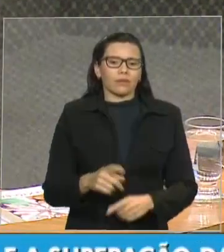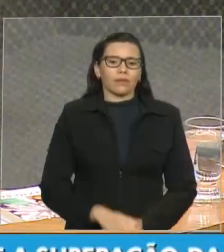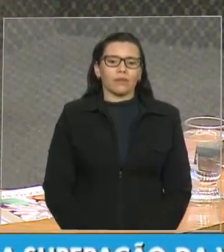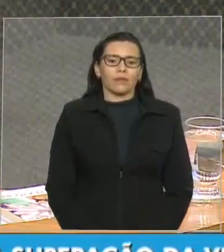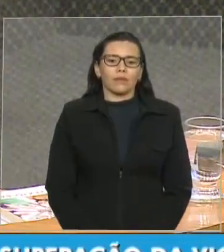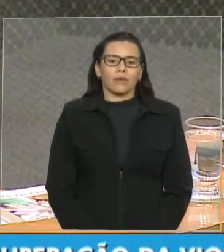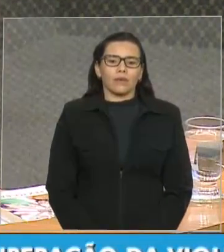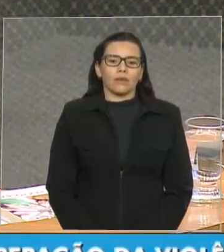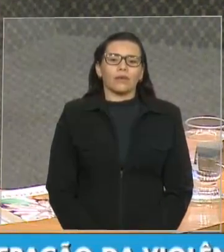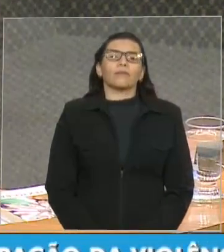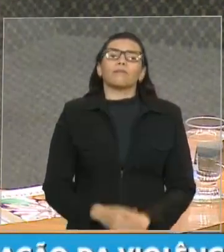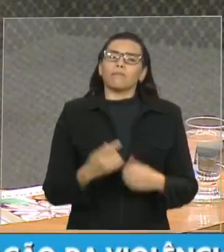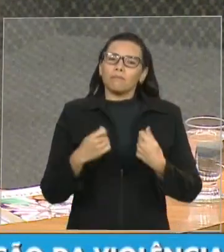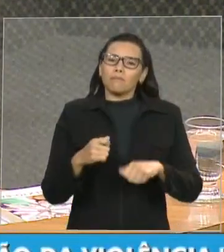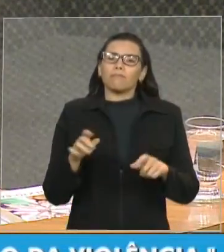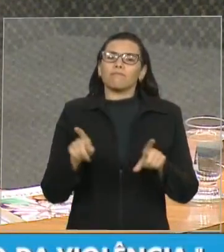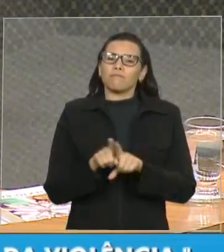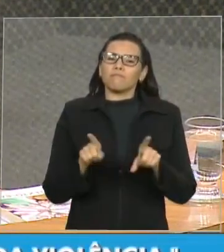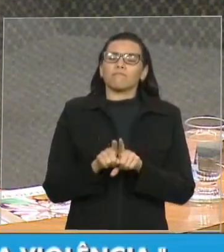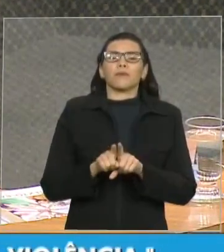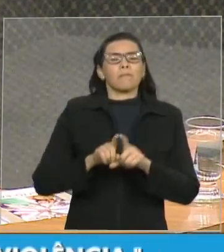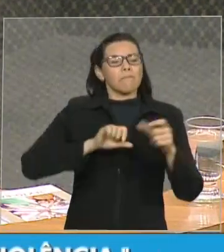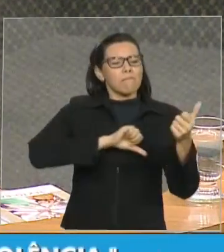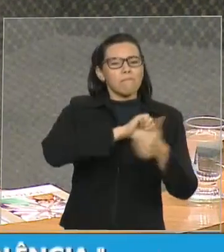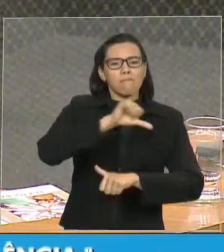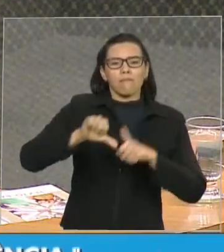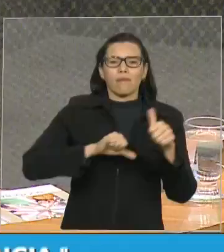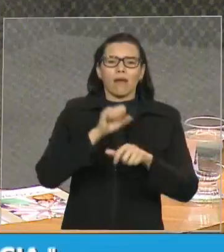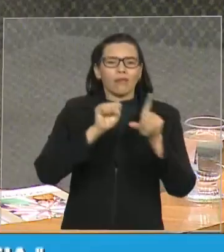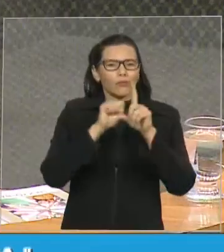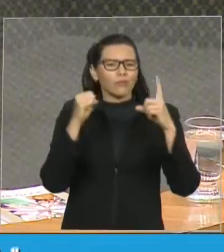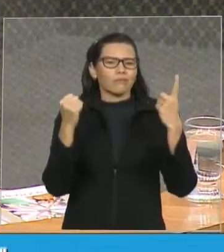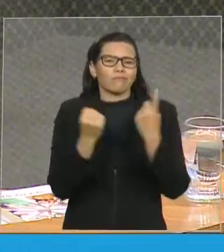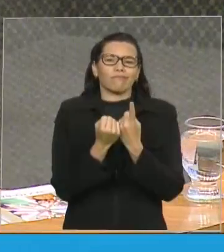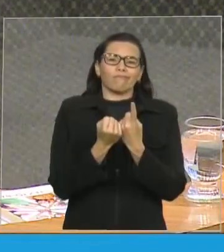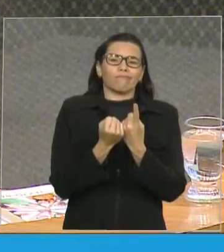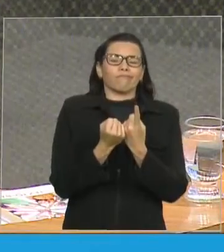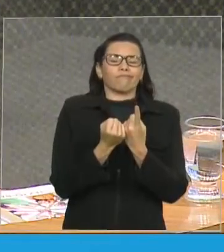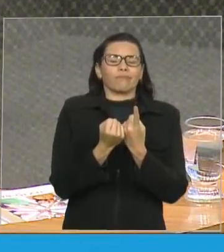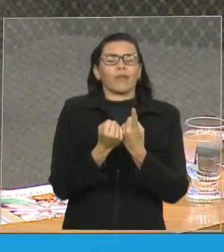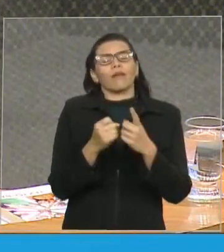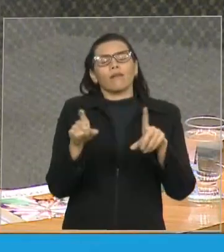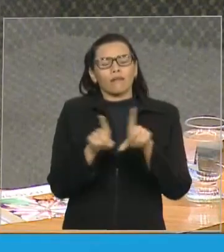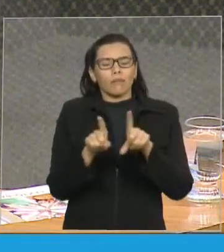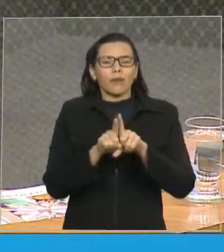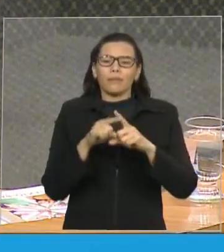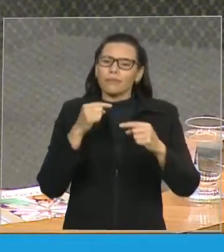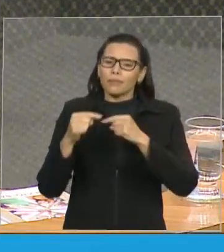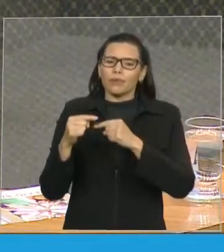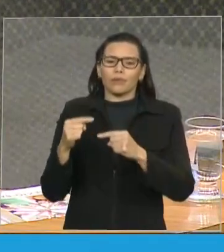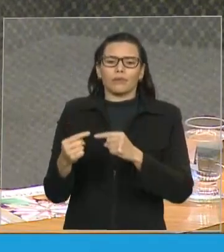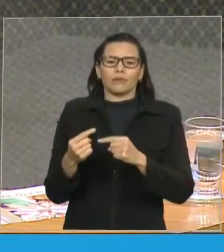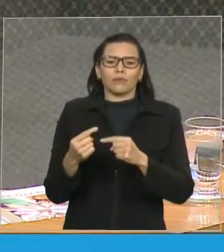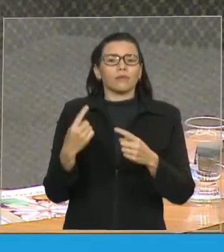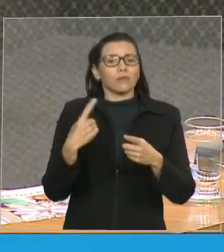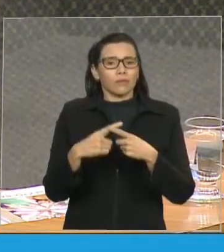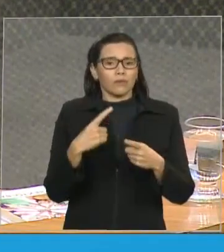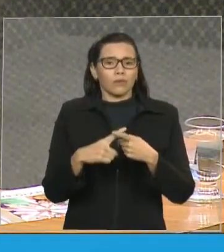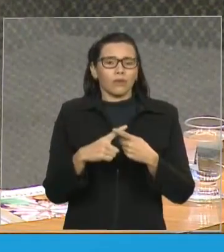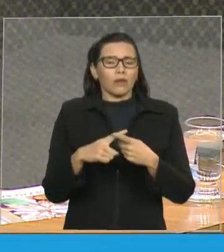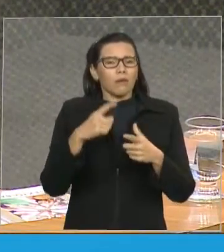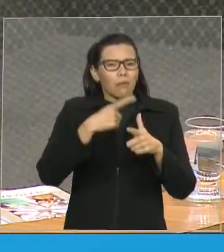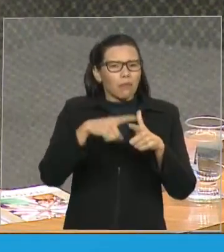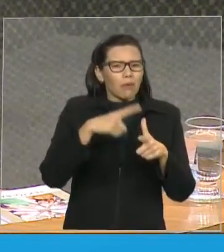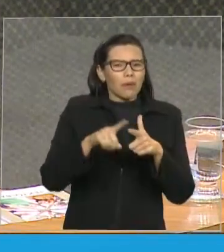mudanças sociais, políticas, porque as questões não são apenas questões de ordem